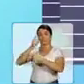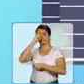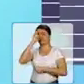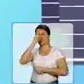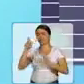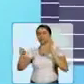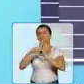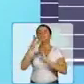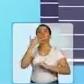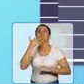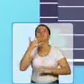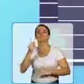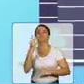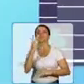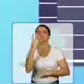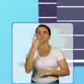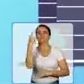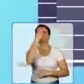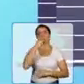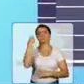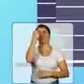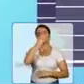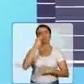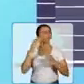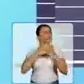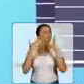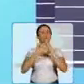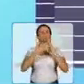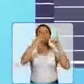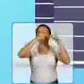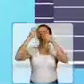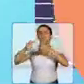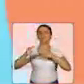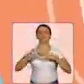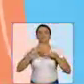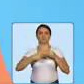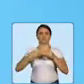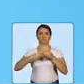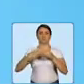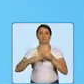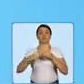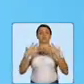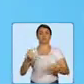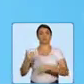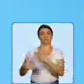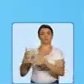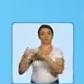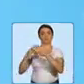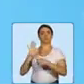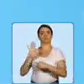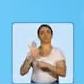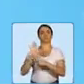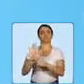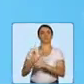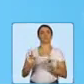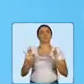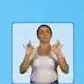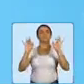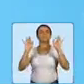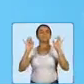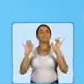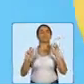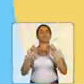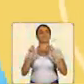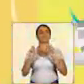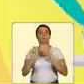atendimento pediátrico 24 horas em todas as regiões da cidade. Vamos avançar nas especialidades como ortopedia e